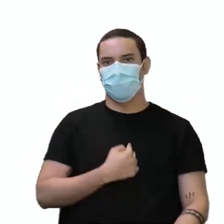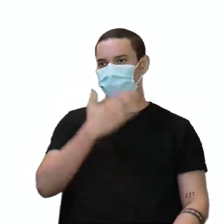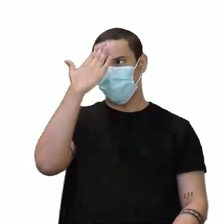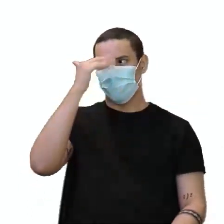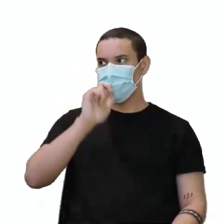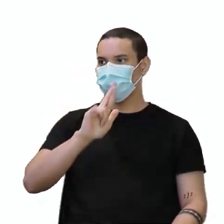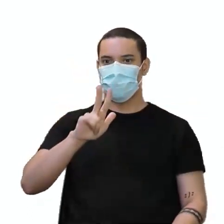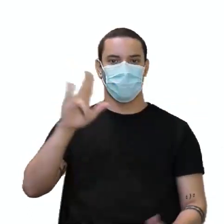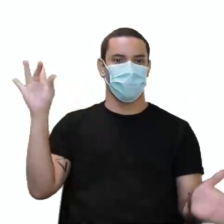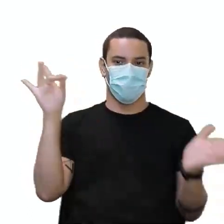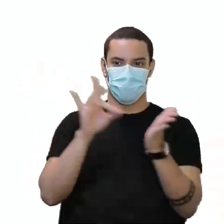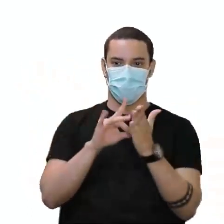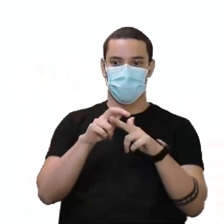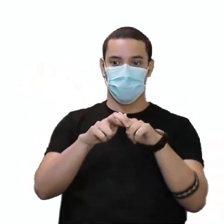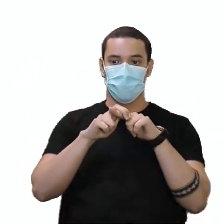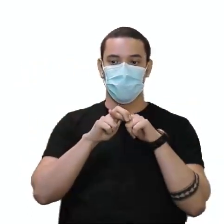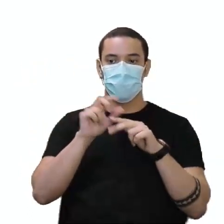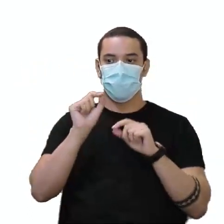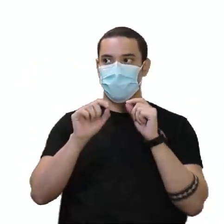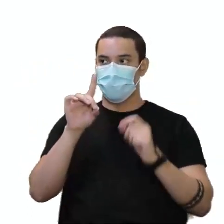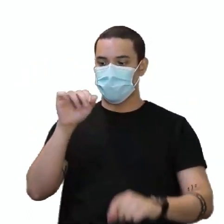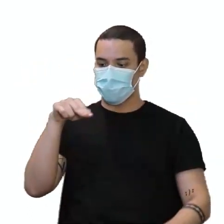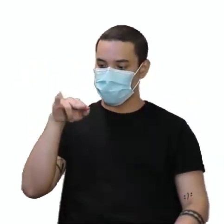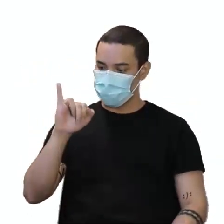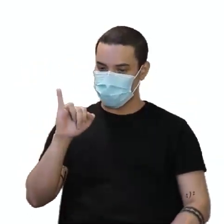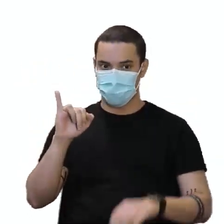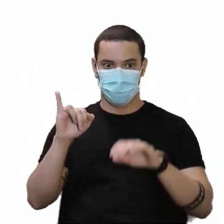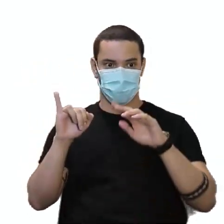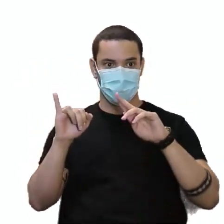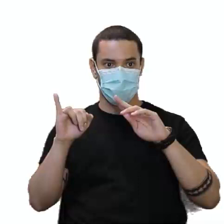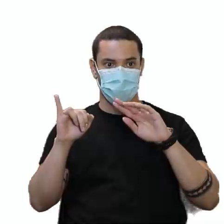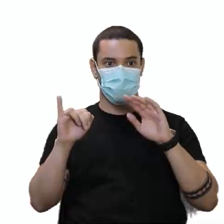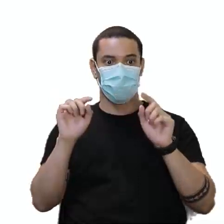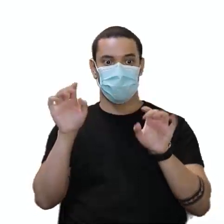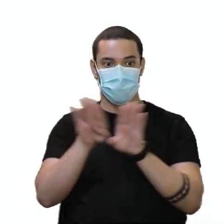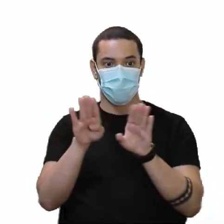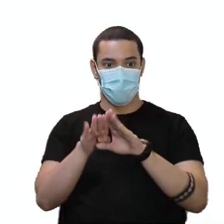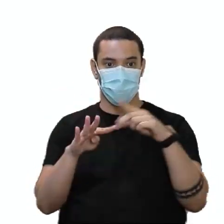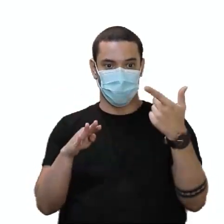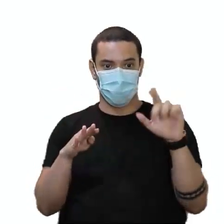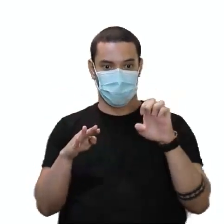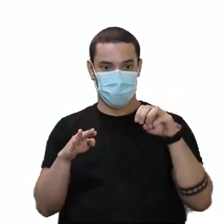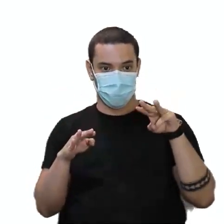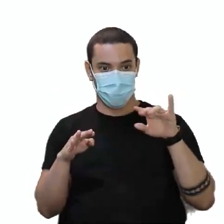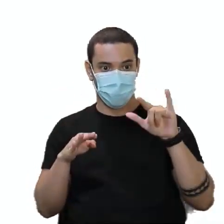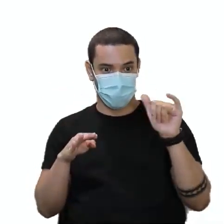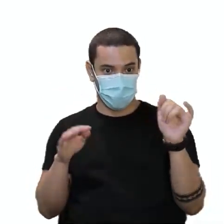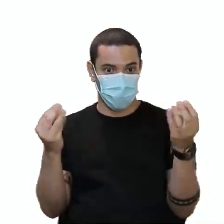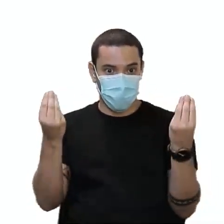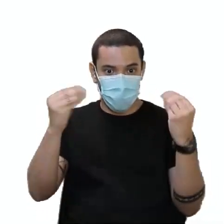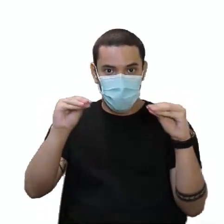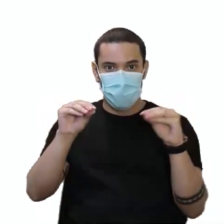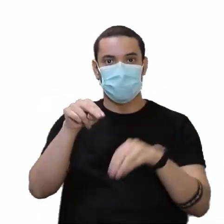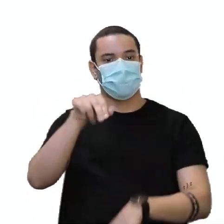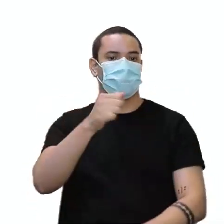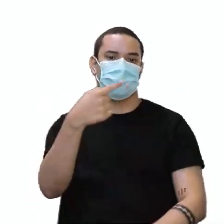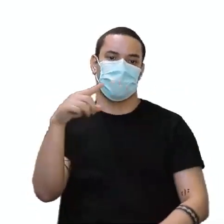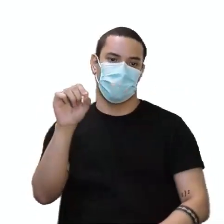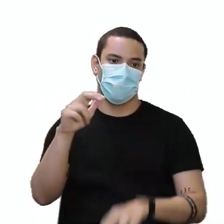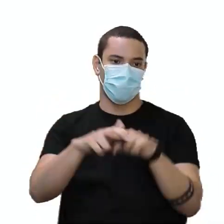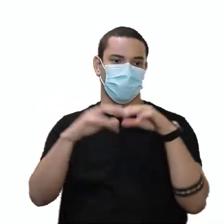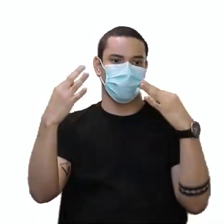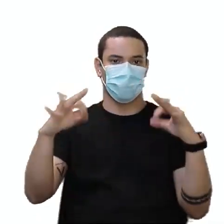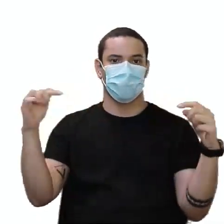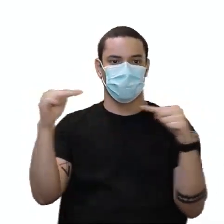verdade. Dani e Emily não tinham dançado na frente de várias pessoas. Aí eu precisava colocar meu não. Então, certo é a letra